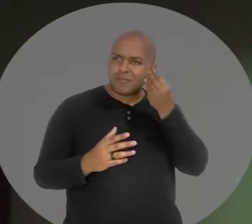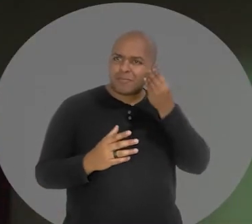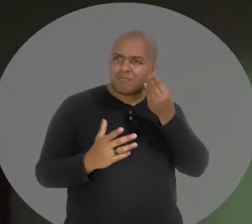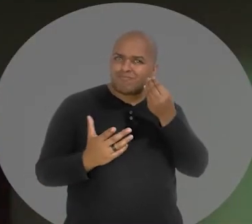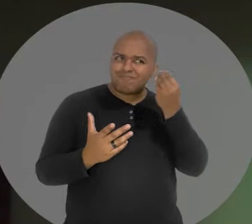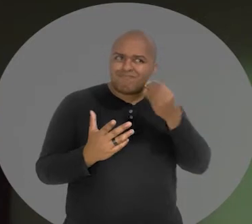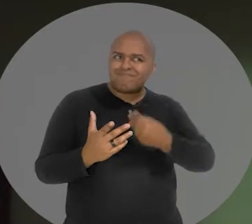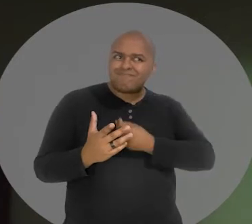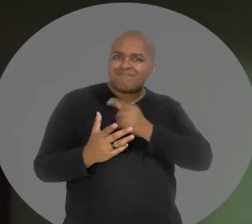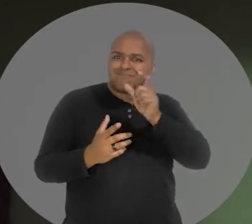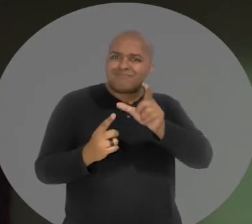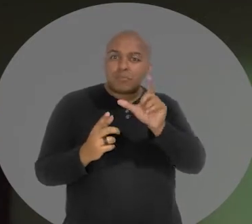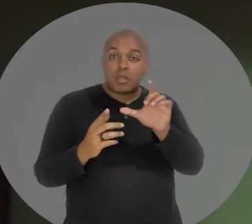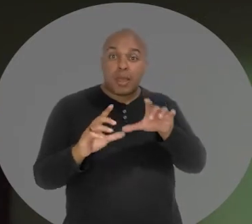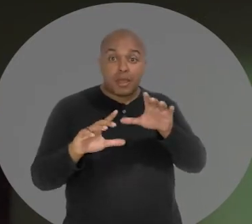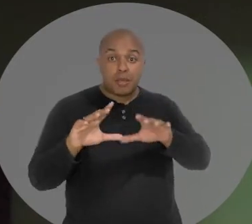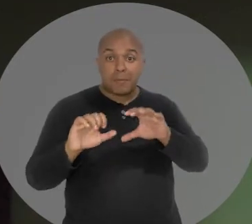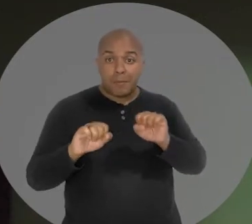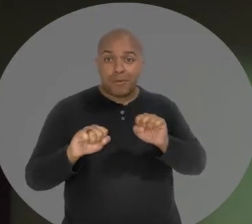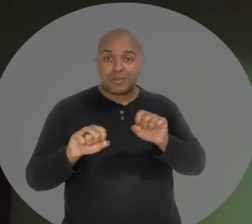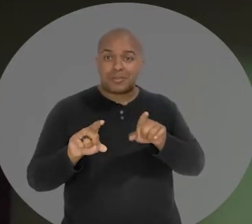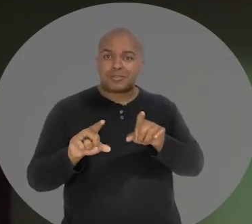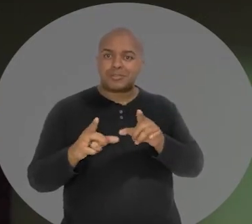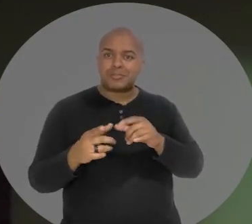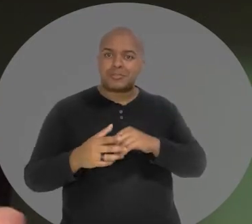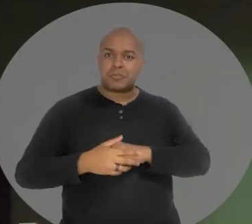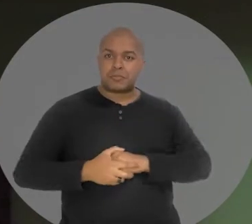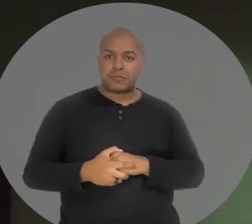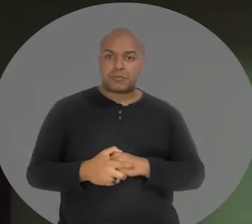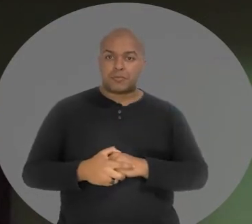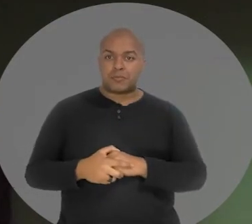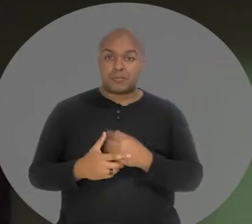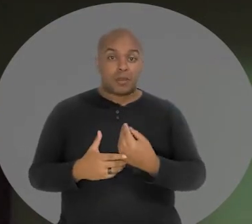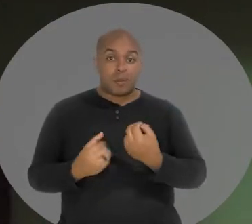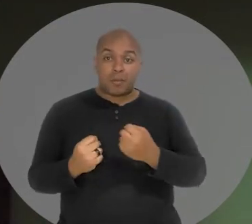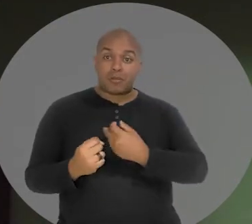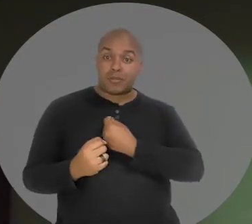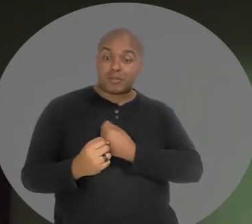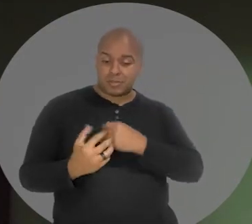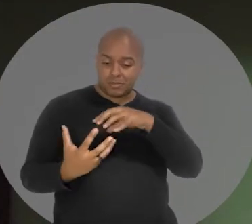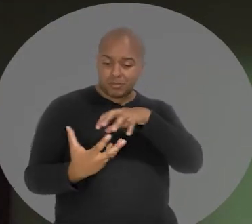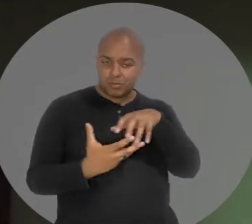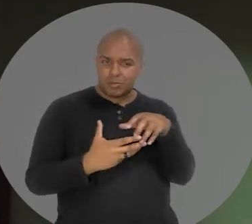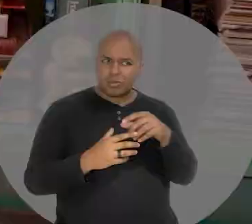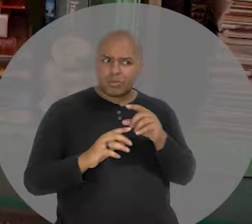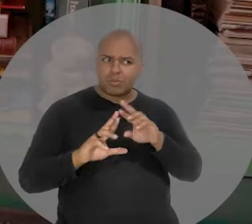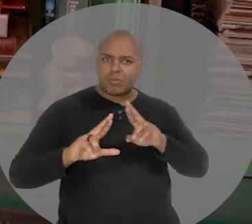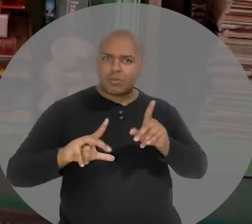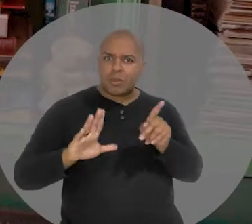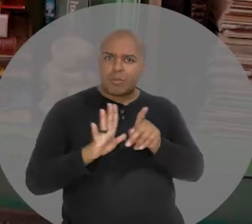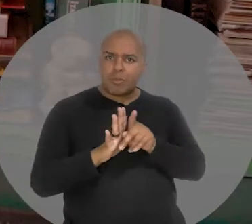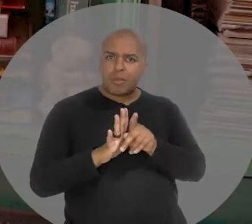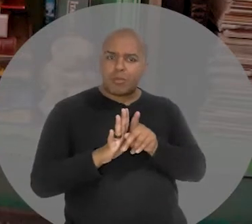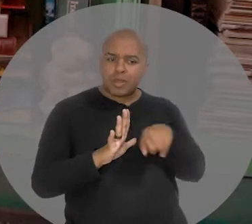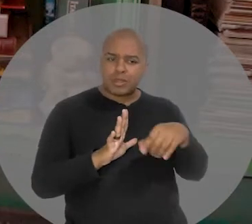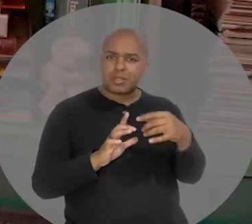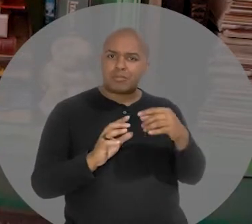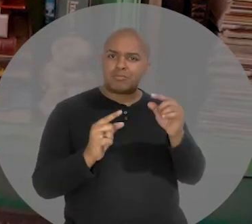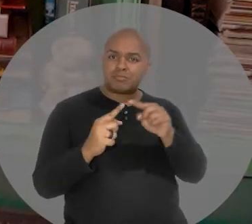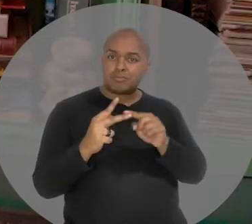condição podem viver nesse mundo adverso para essa